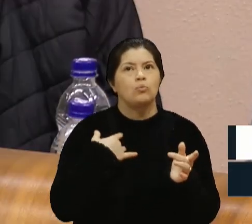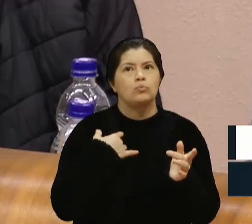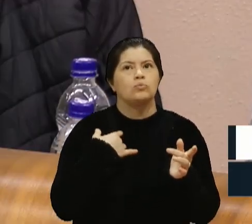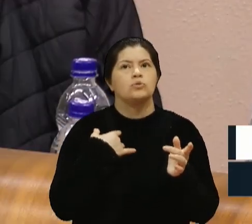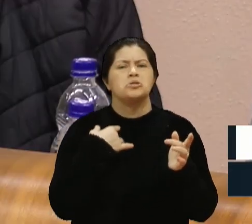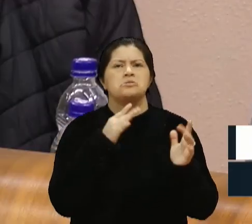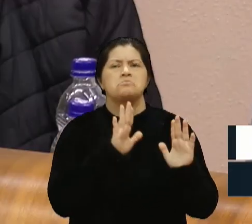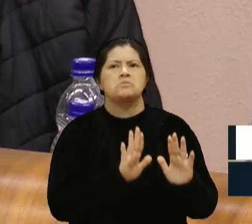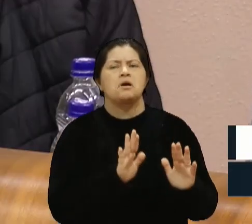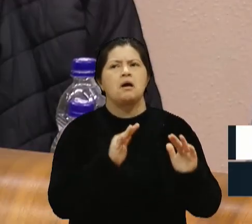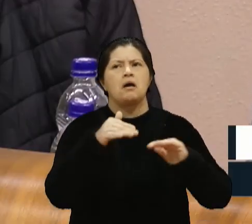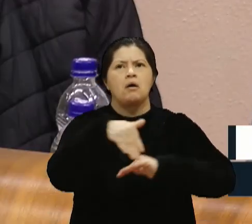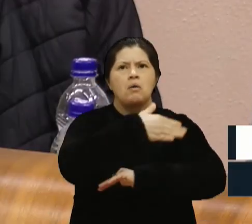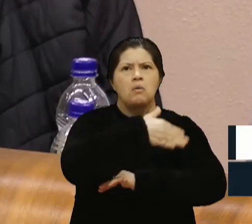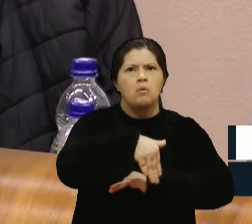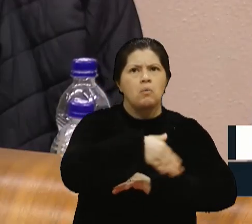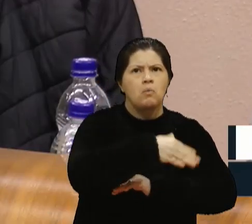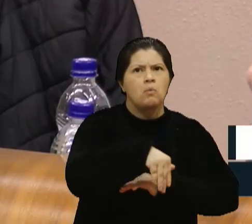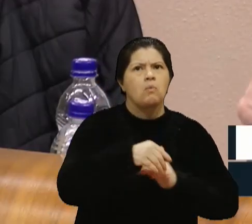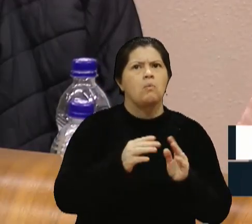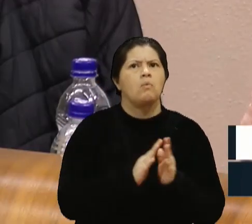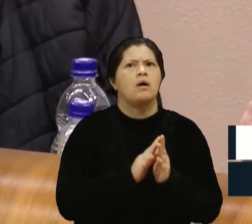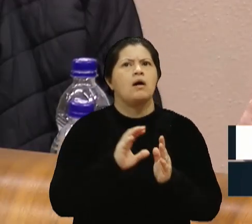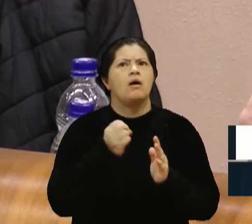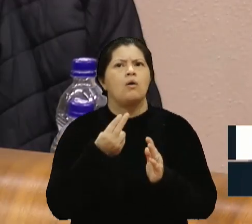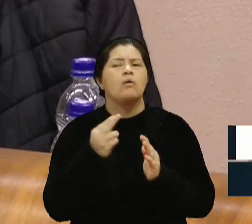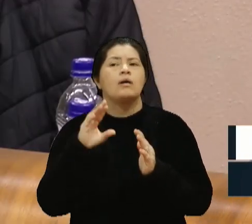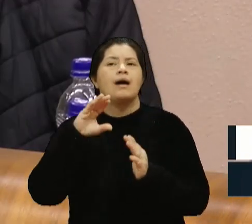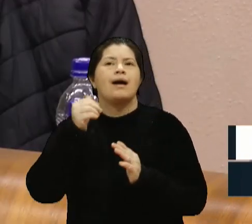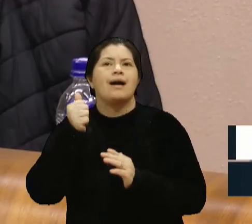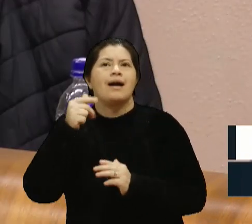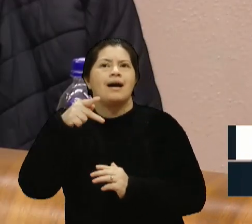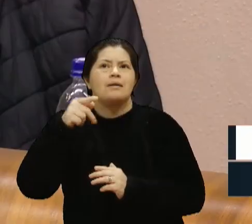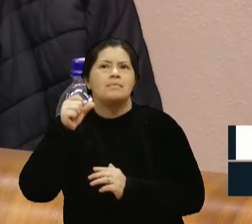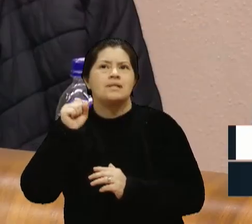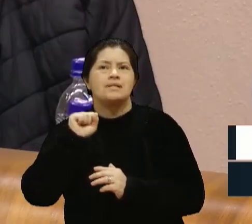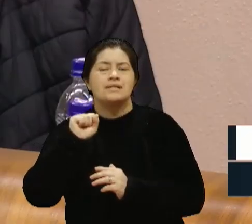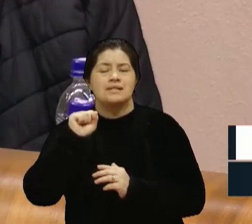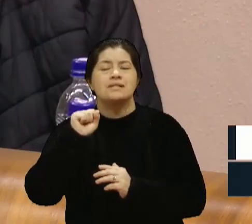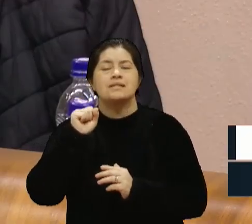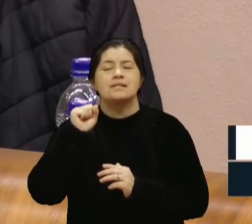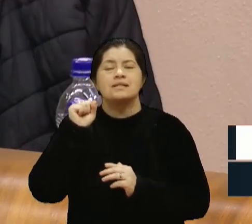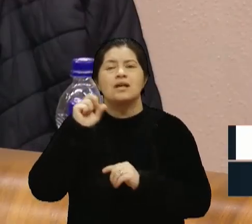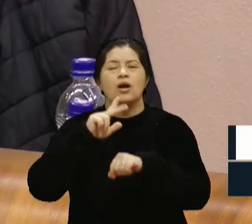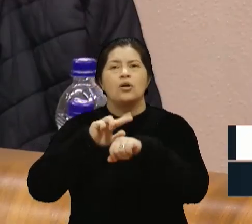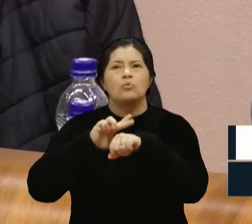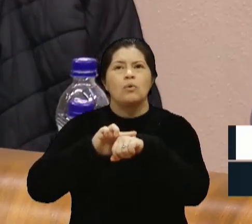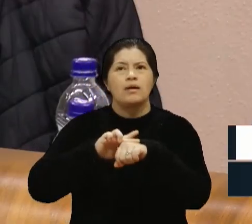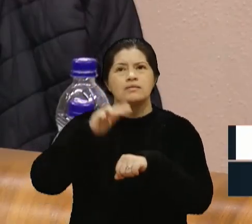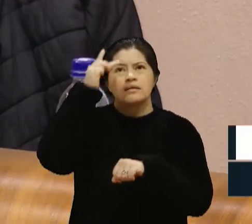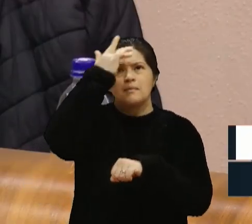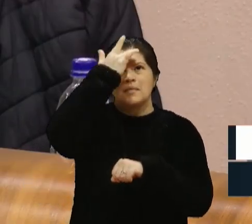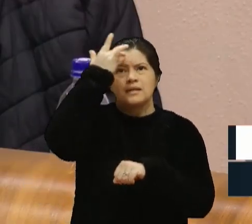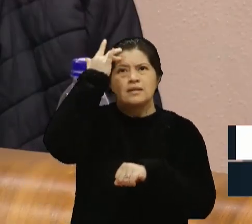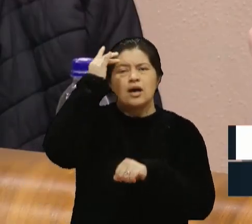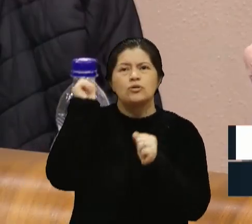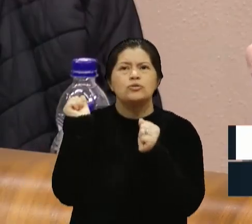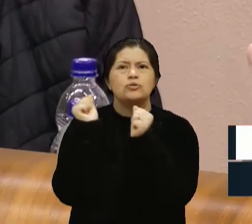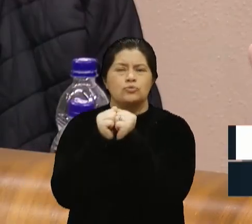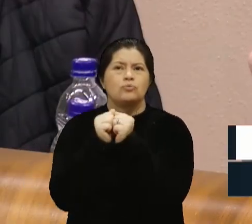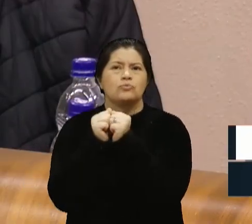rua, seja com o pessoal das CAPs, de doença mental, junto com quem? Com as